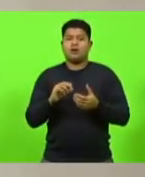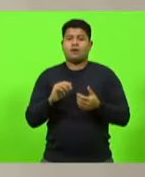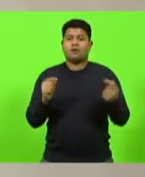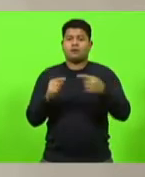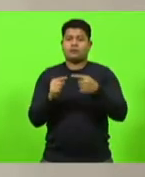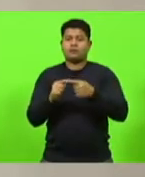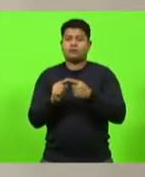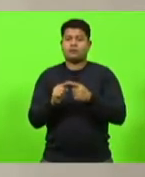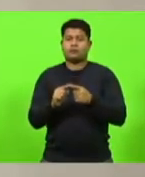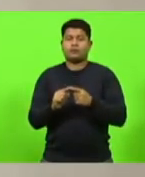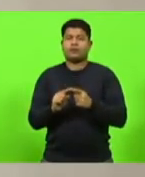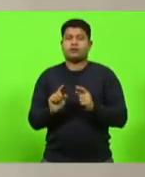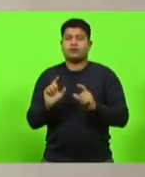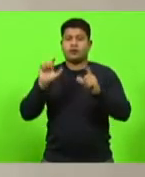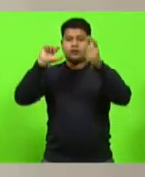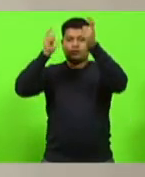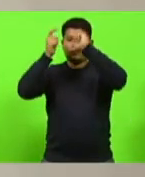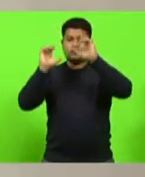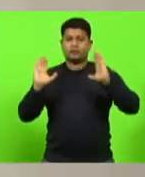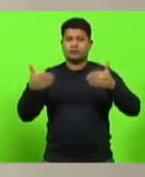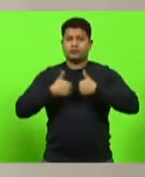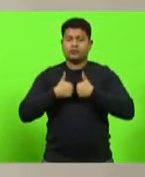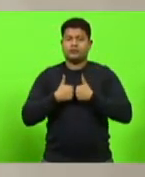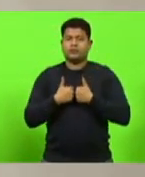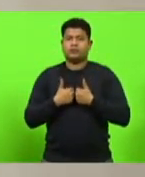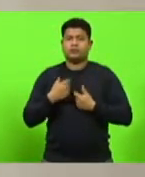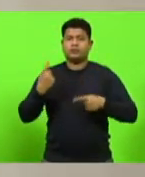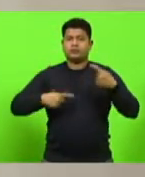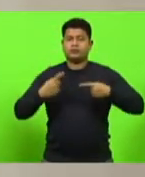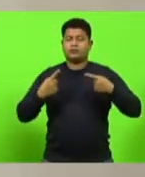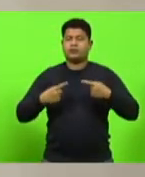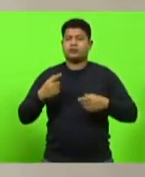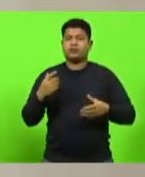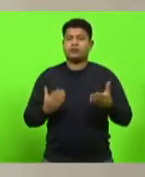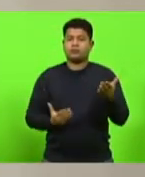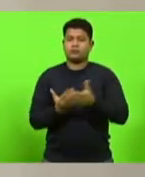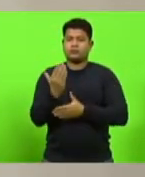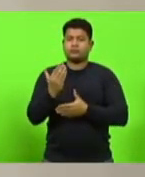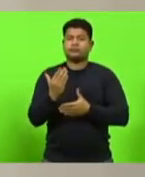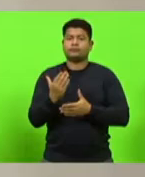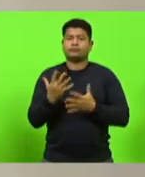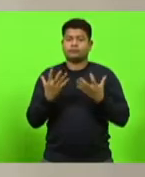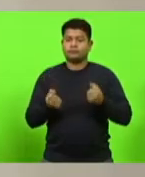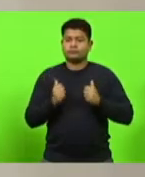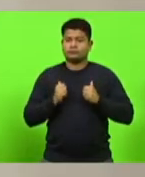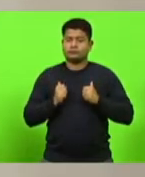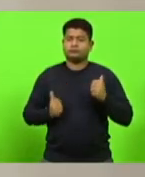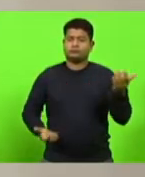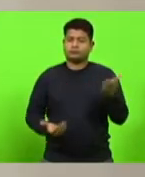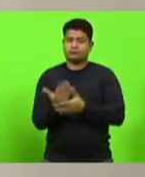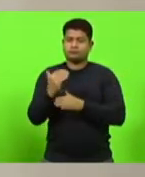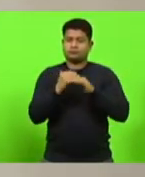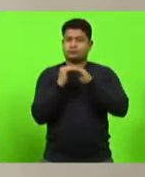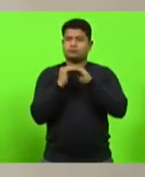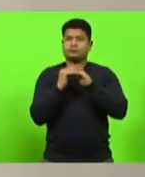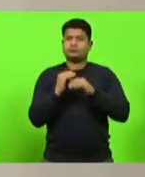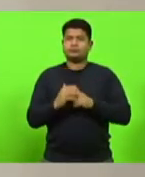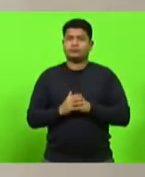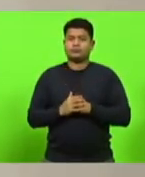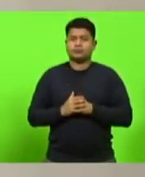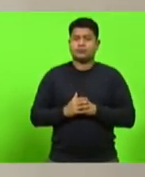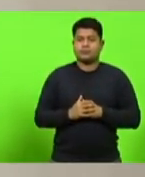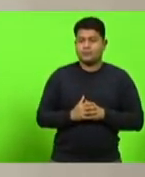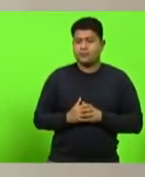autista, autismo. Deputados que aprovam, permaneçam como se encontram. Aprovado por unanimidade. Discussão